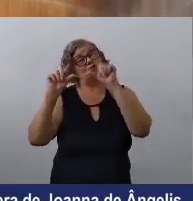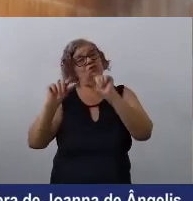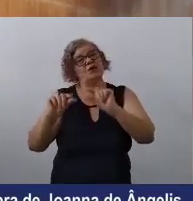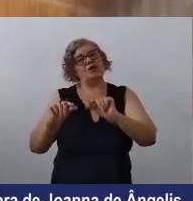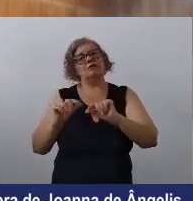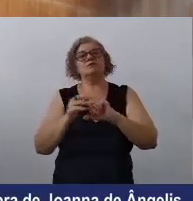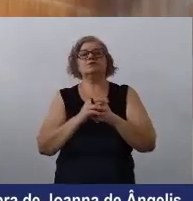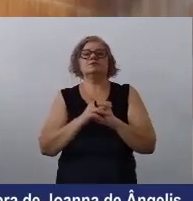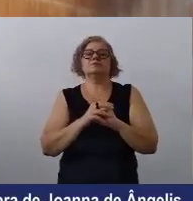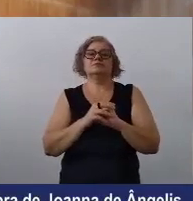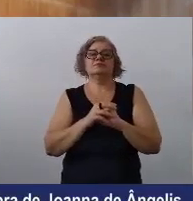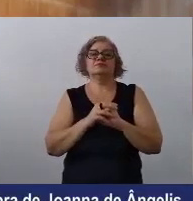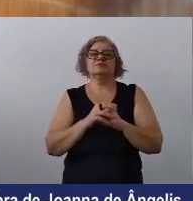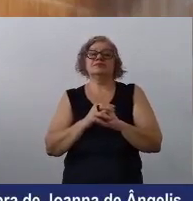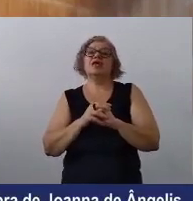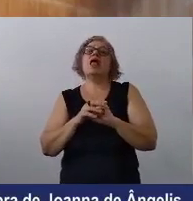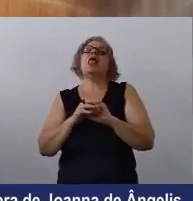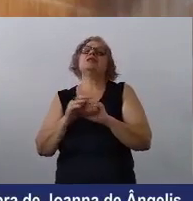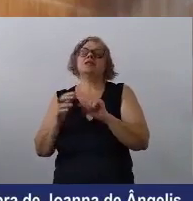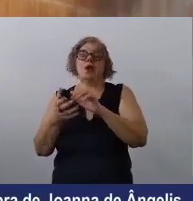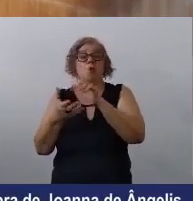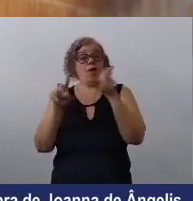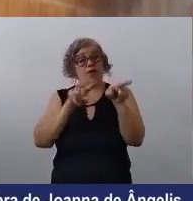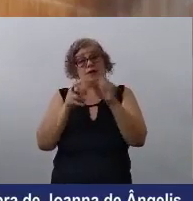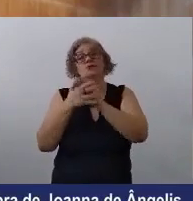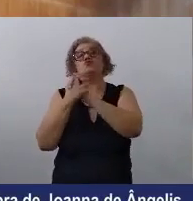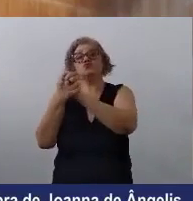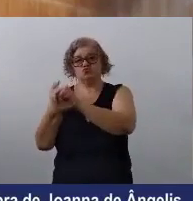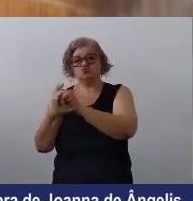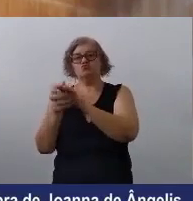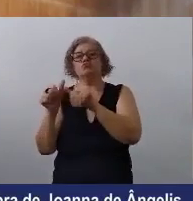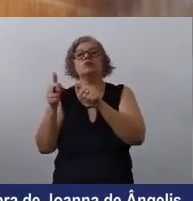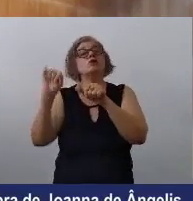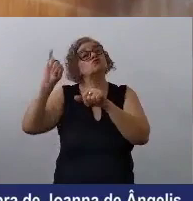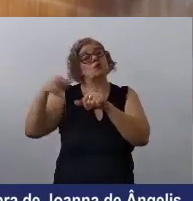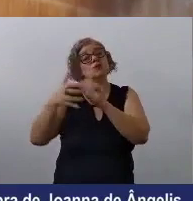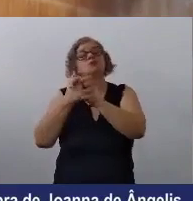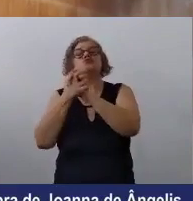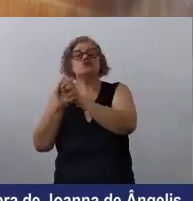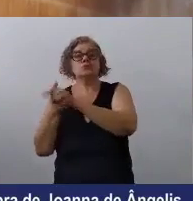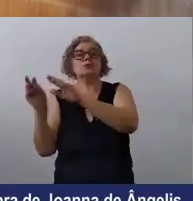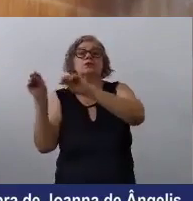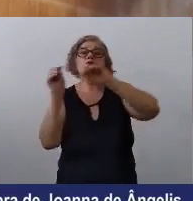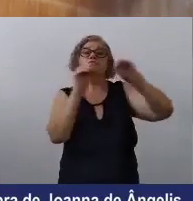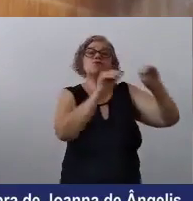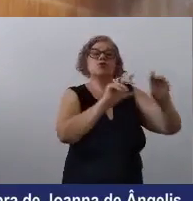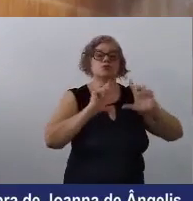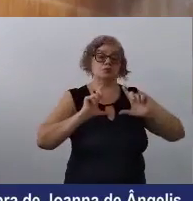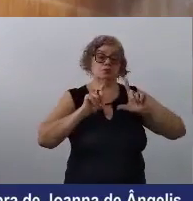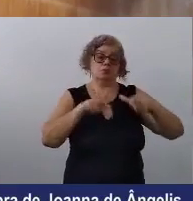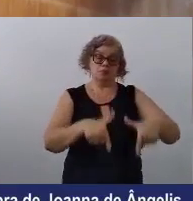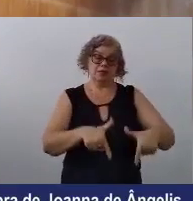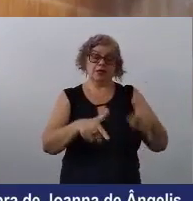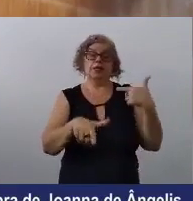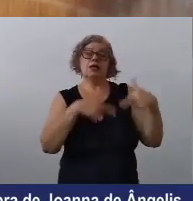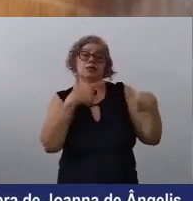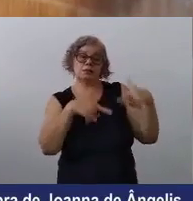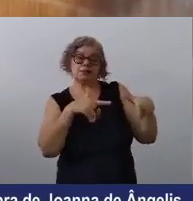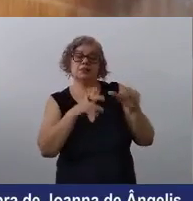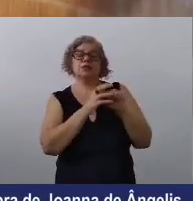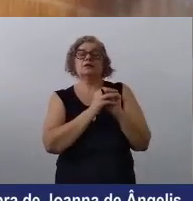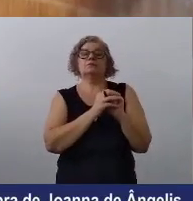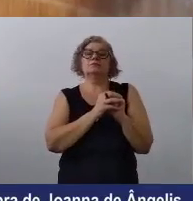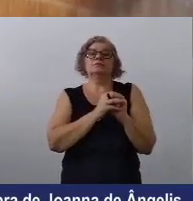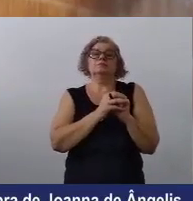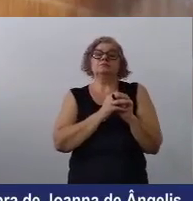muito elevados. E eles são transferidos para atuarem junto à Palestina, que estava sob o